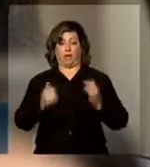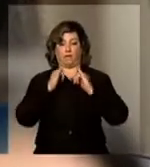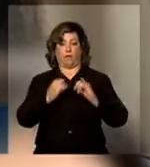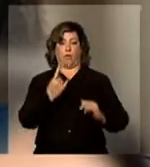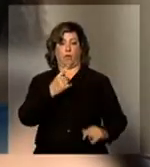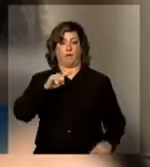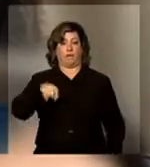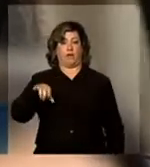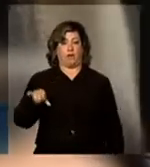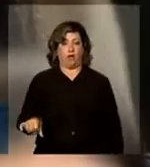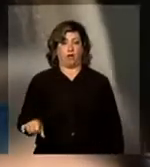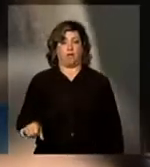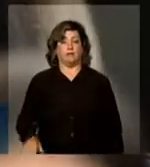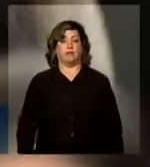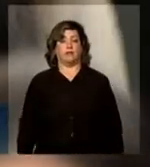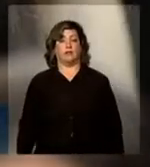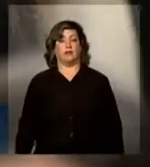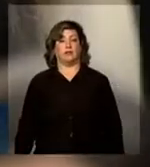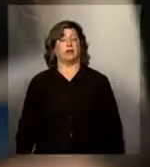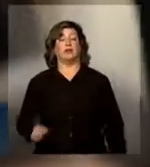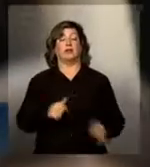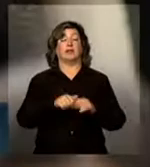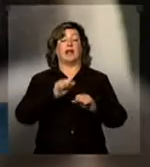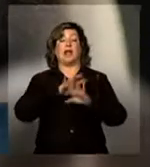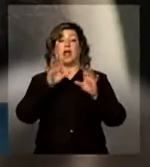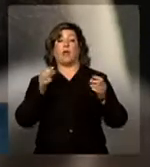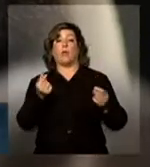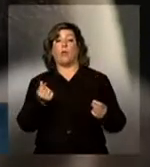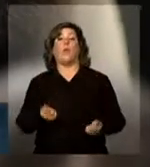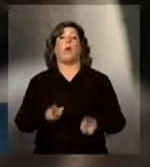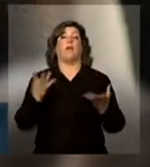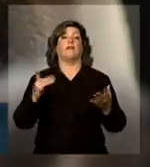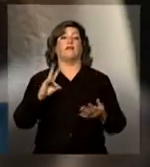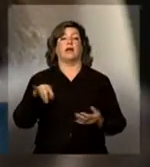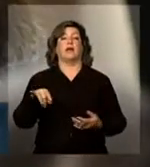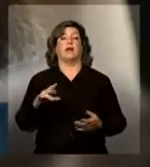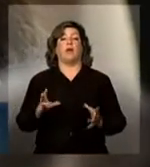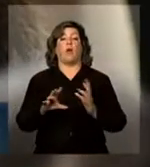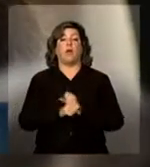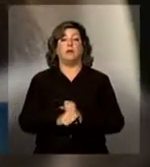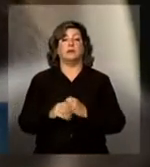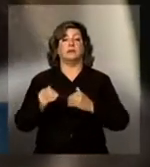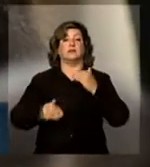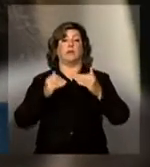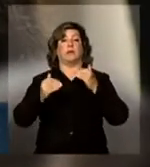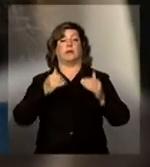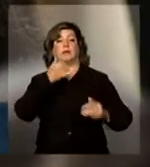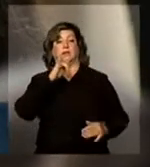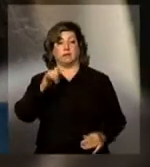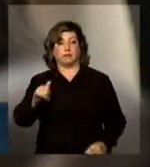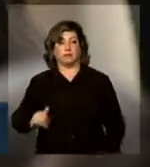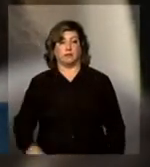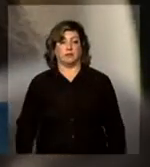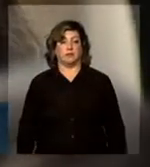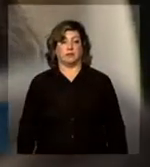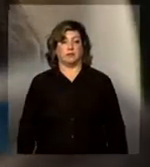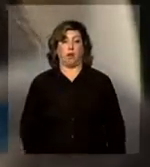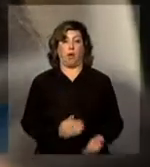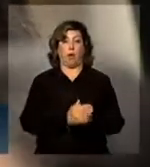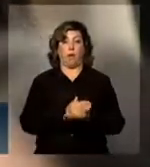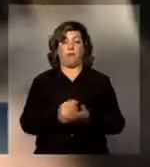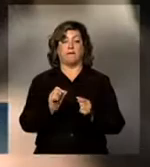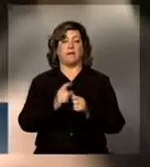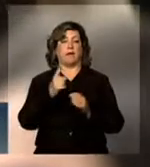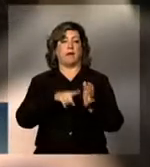1,9, não está claro quanto vai ser a conta de desenvolvimento energético. Então, começa-se a fazer